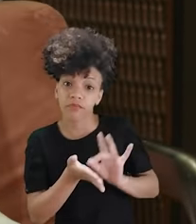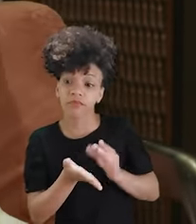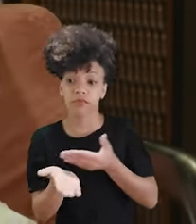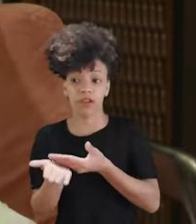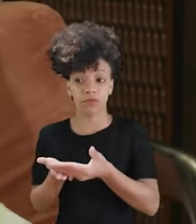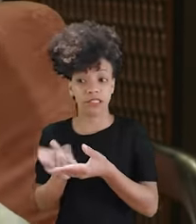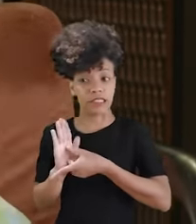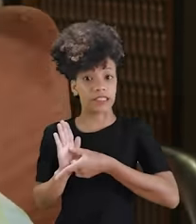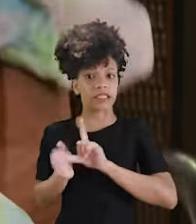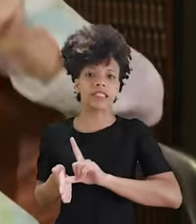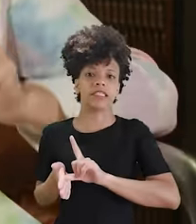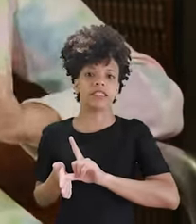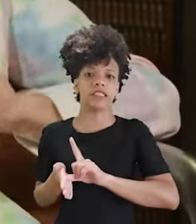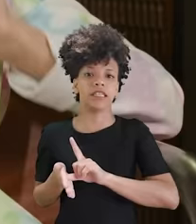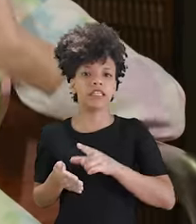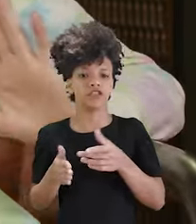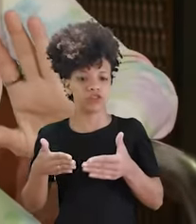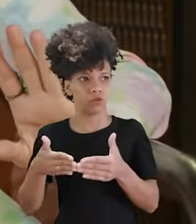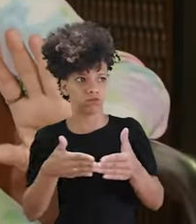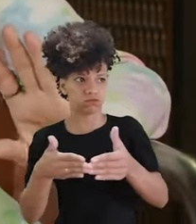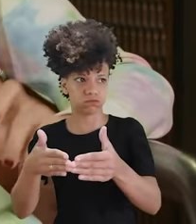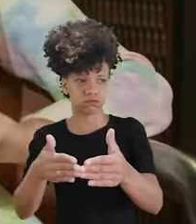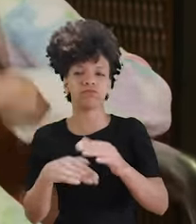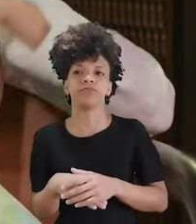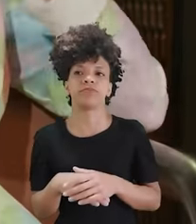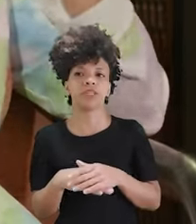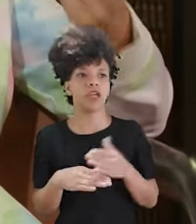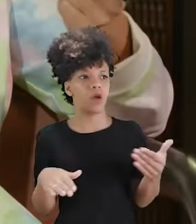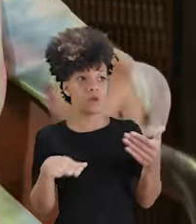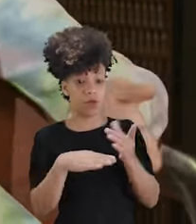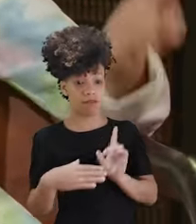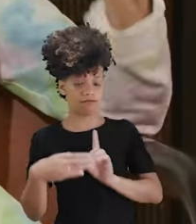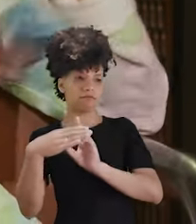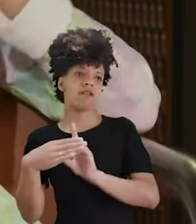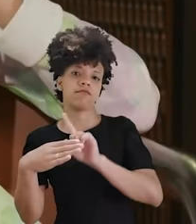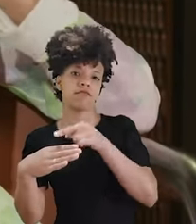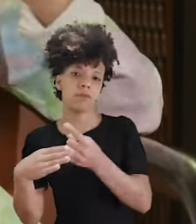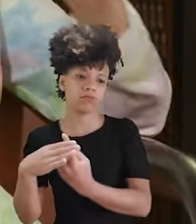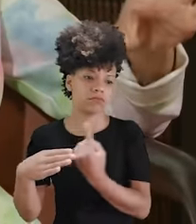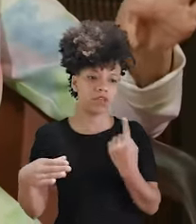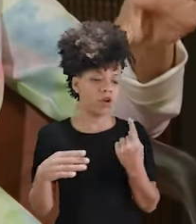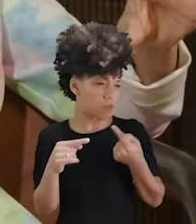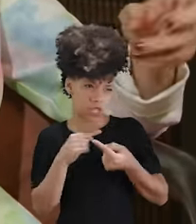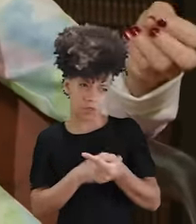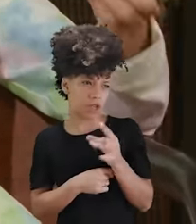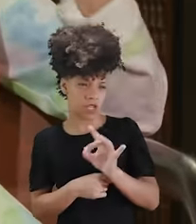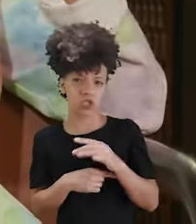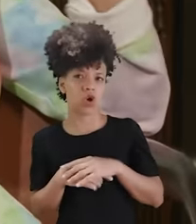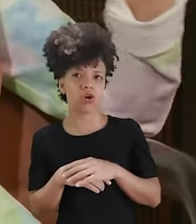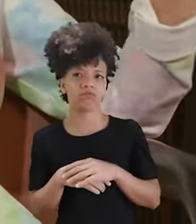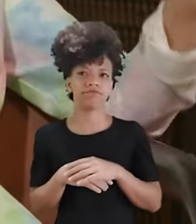na verdade eu comecei antes de ser tripulante eu entrava e saía só ficava uma